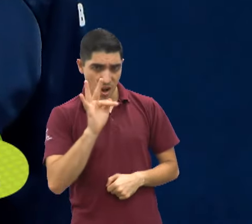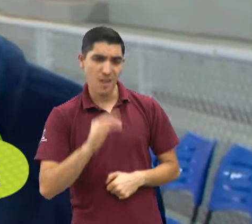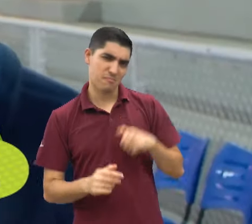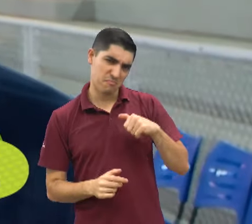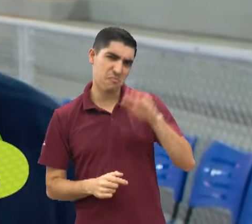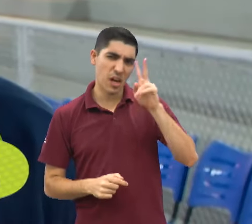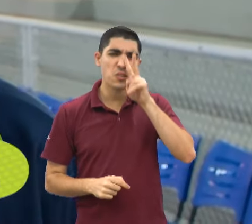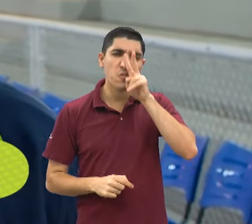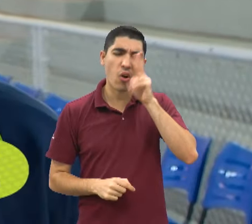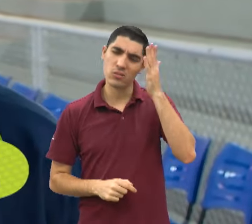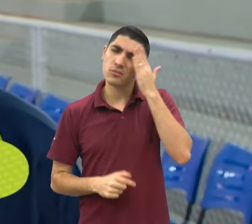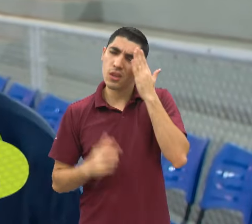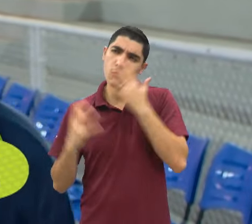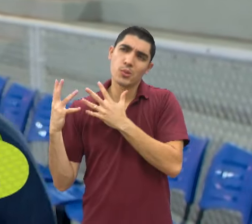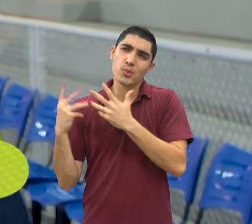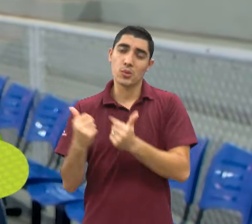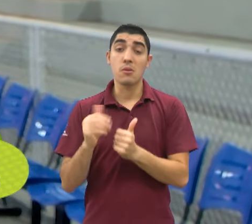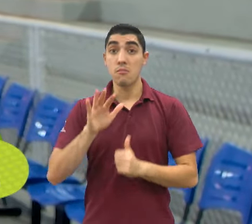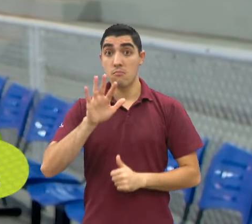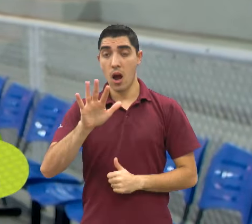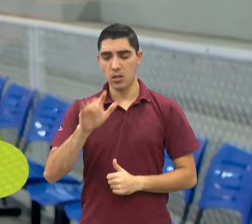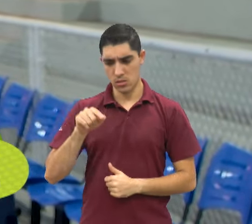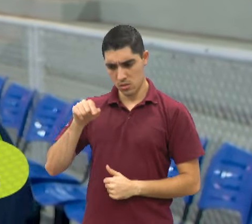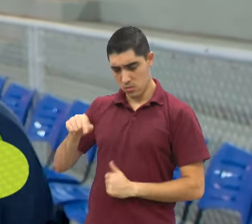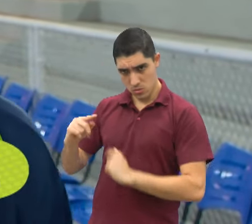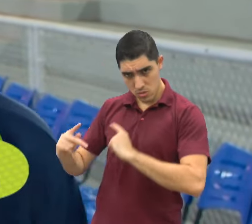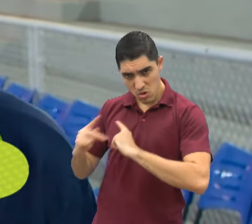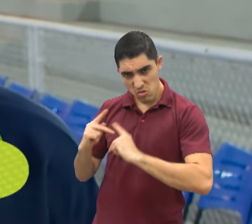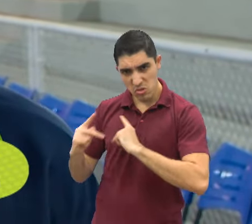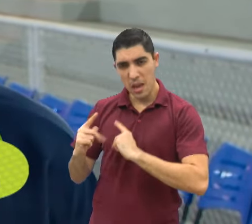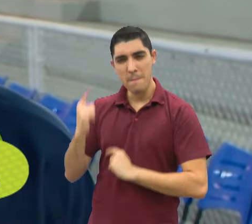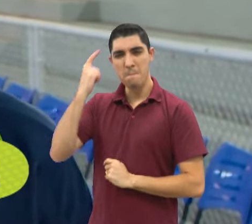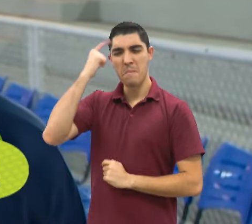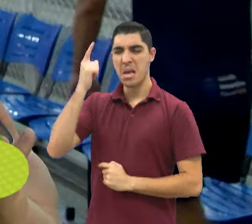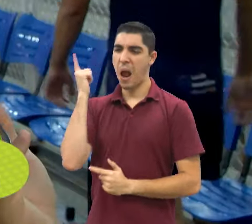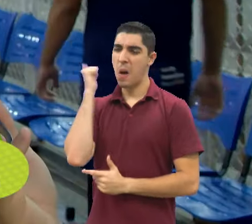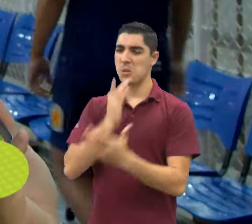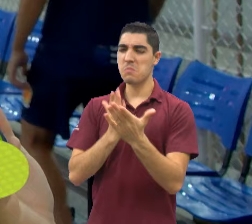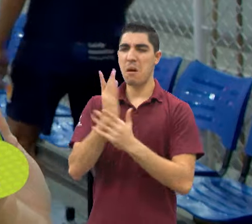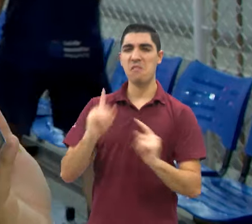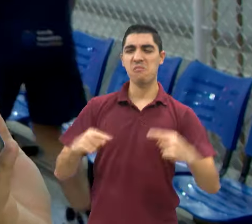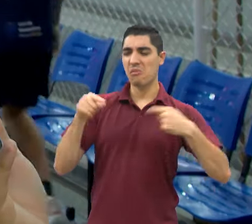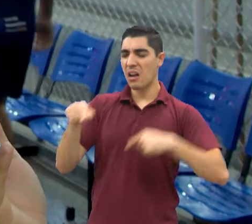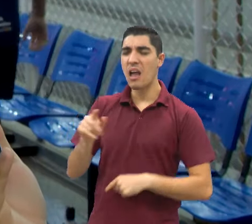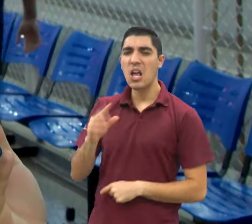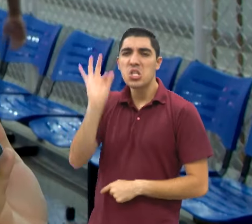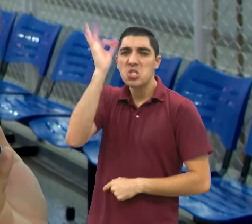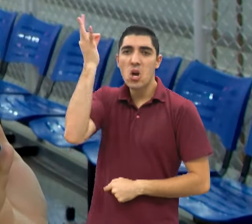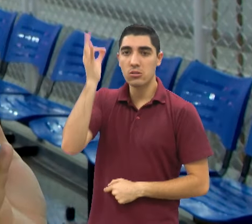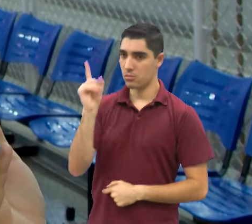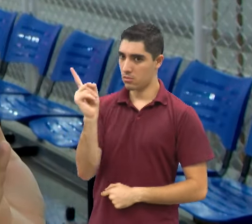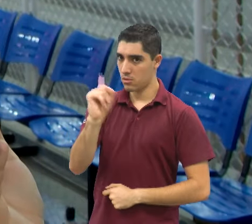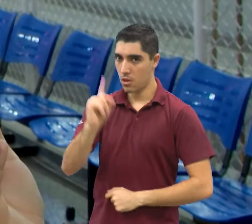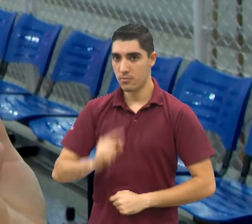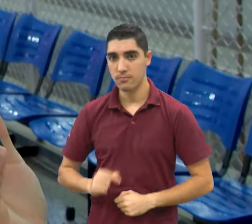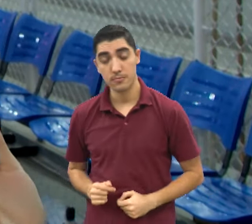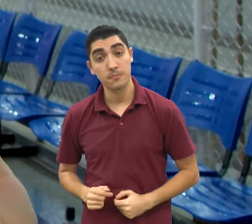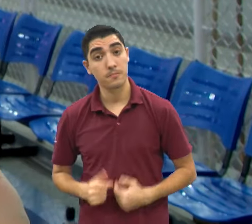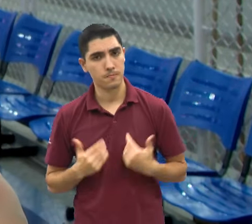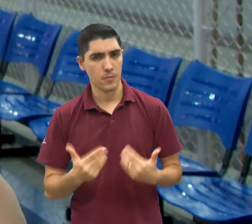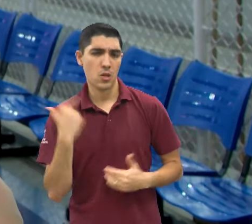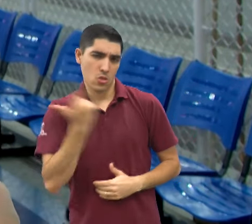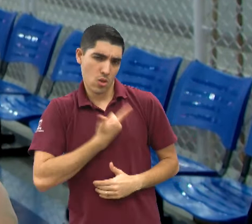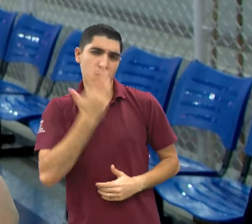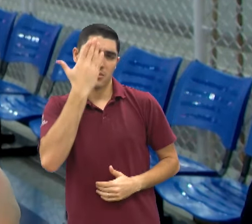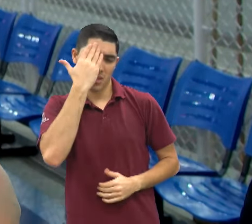lado, mas reforça que a Águia não chegou na final por acaso. Realmente é uma equipe muito forte, a gente sabe que eles são favoritos, a